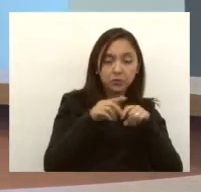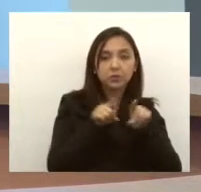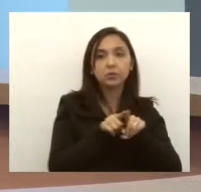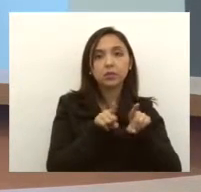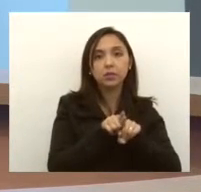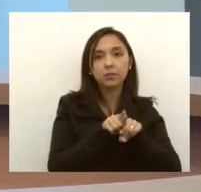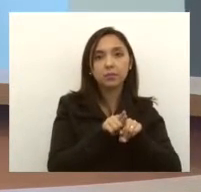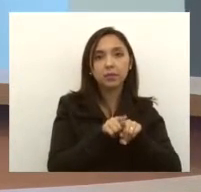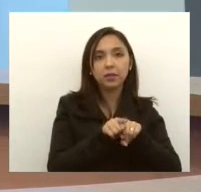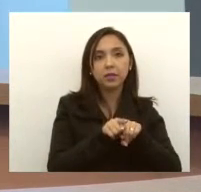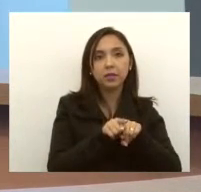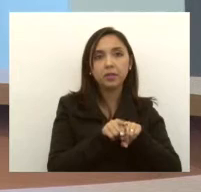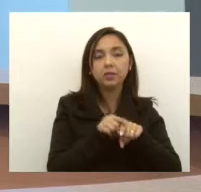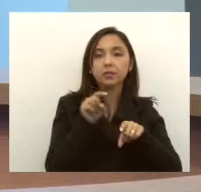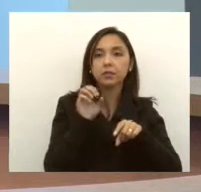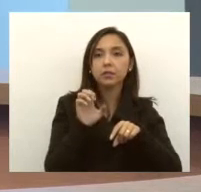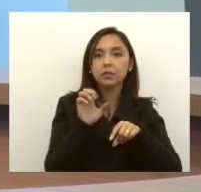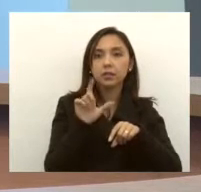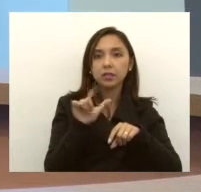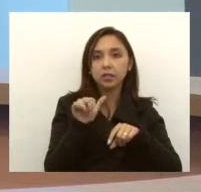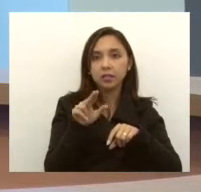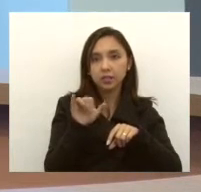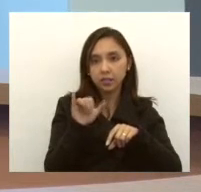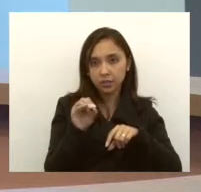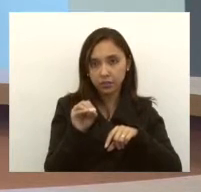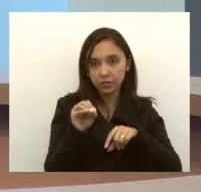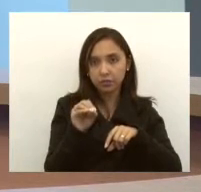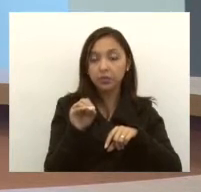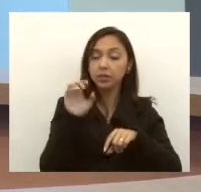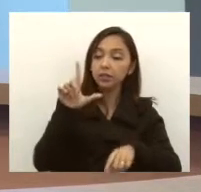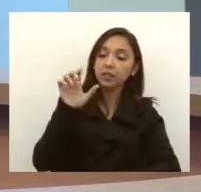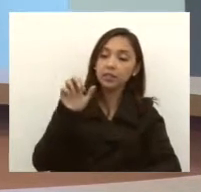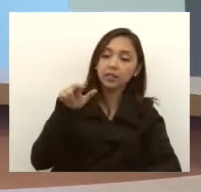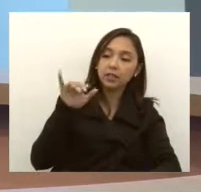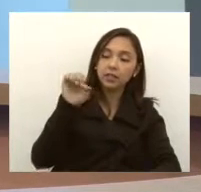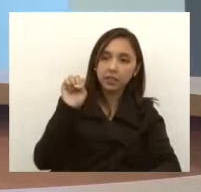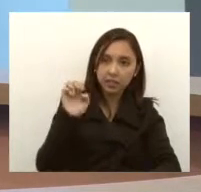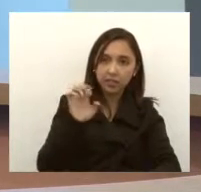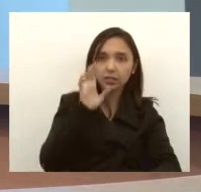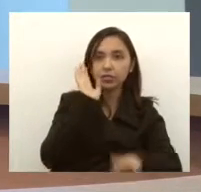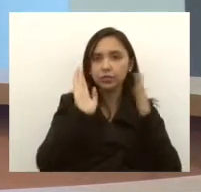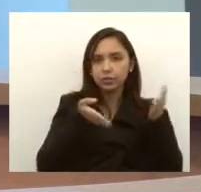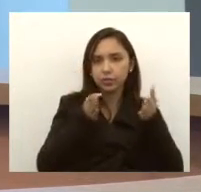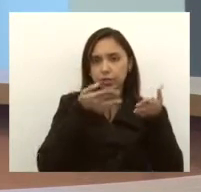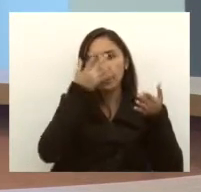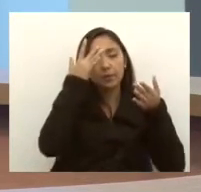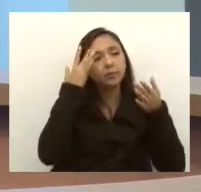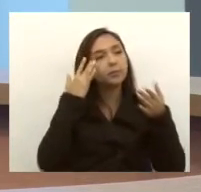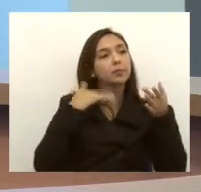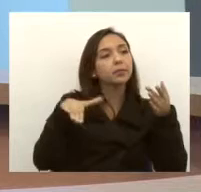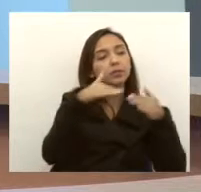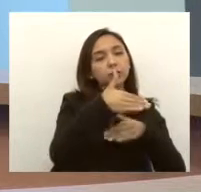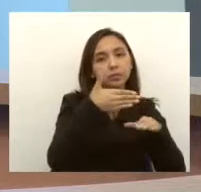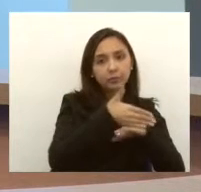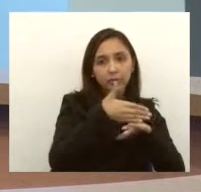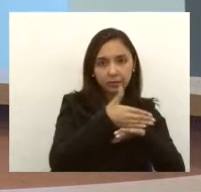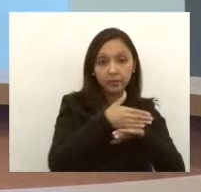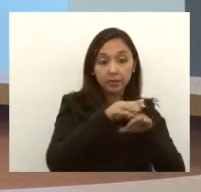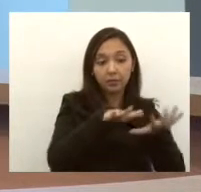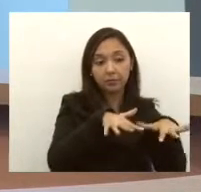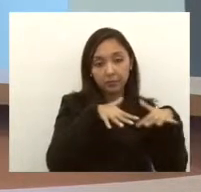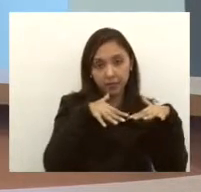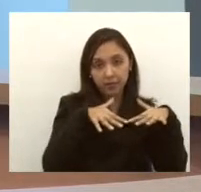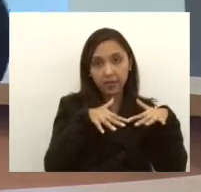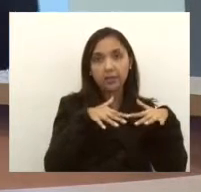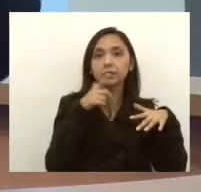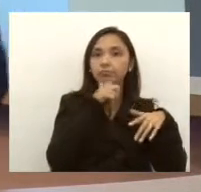também São João e Lenise. E a região dos Lenise, já foi aquele pessoal na saúde participativa, na plenária,